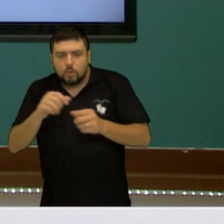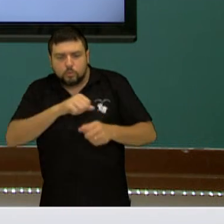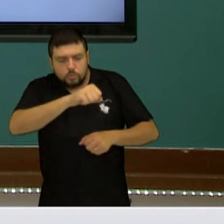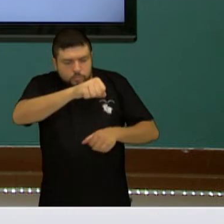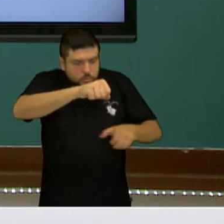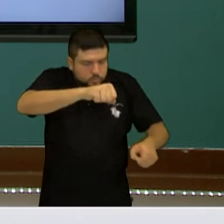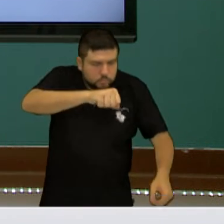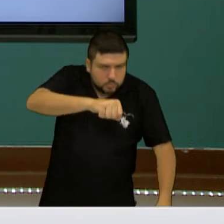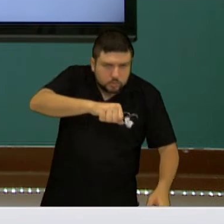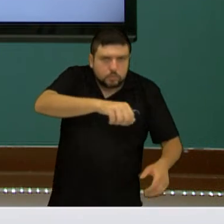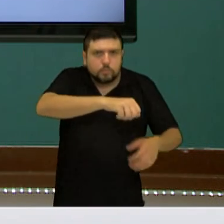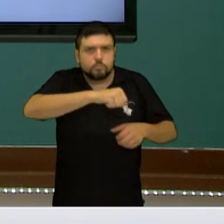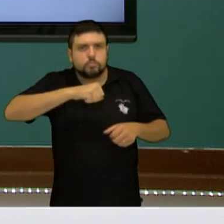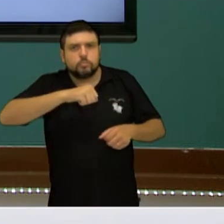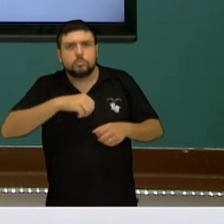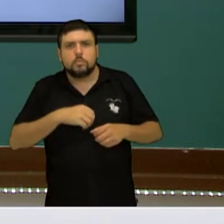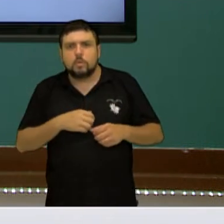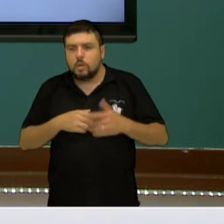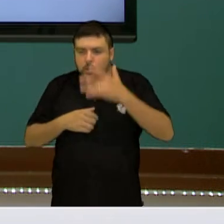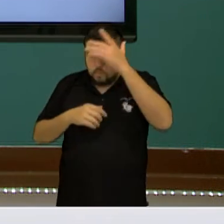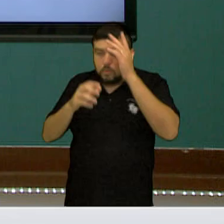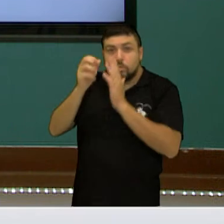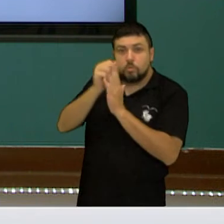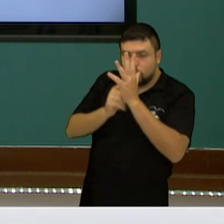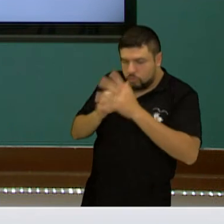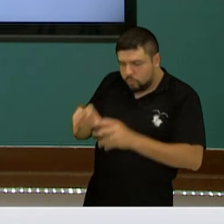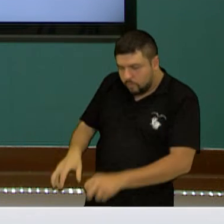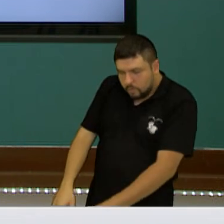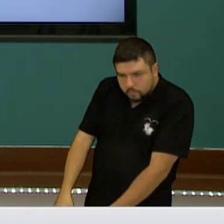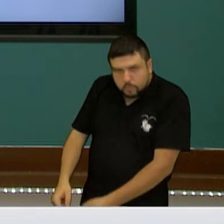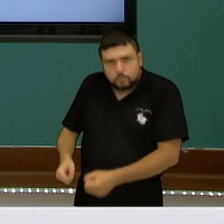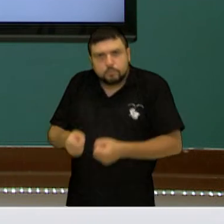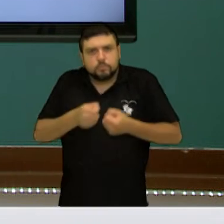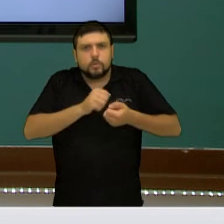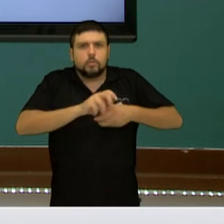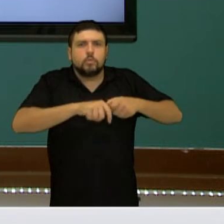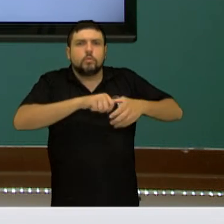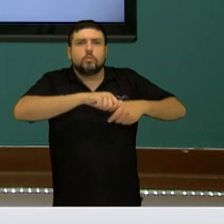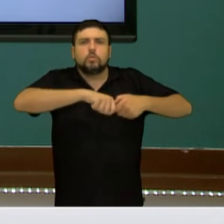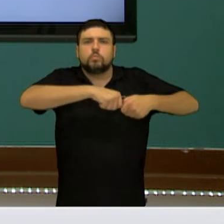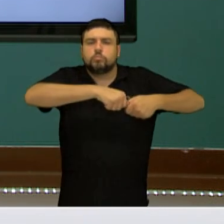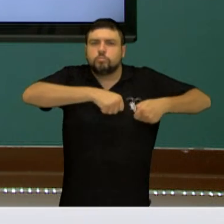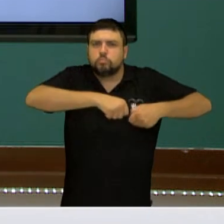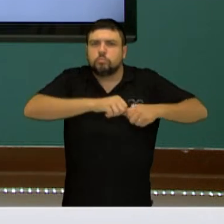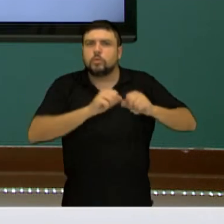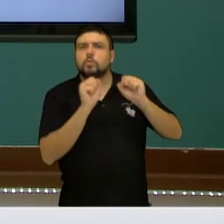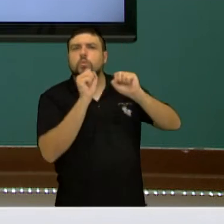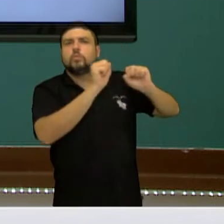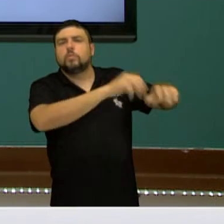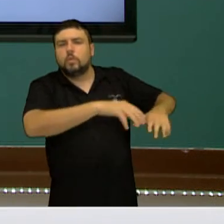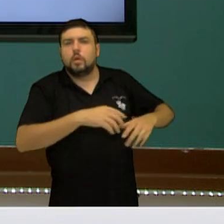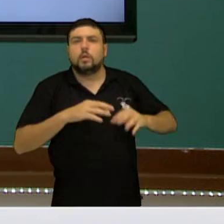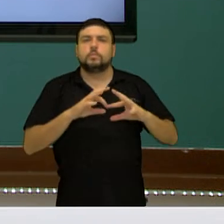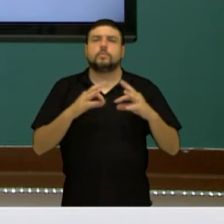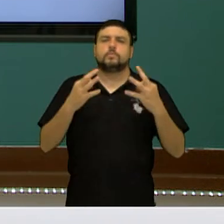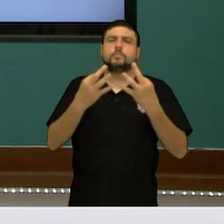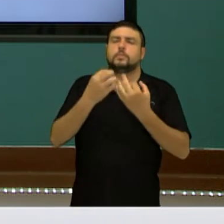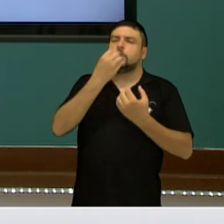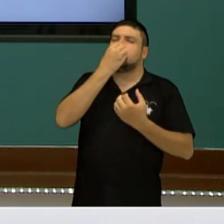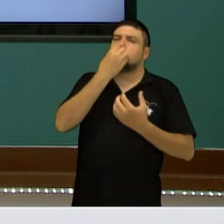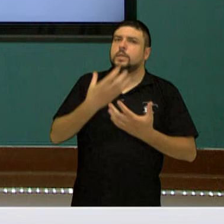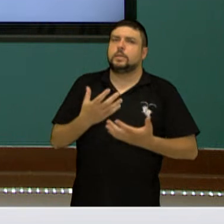outra pessoa vai lá com luvas e recolhe. Assim, o paciente melhora logo e a família continua bem,